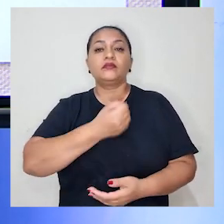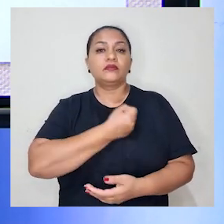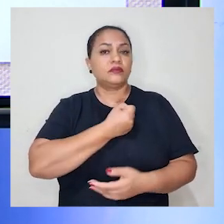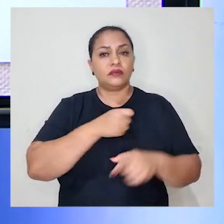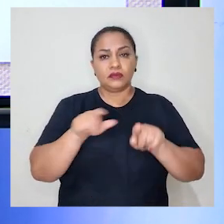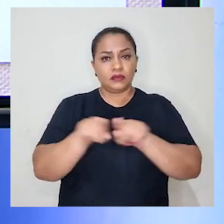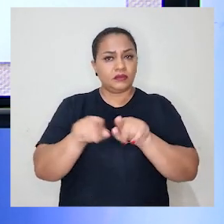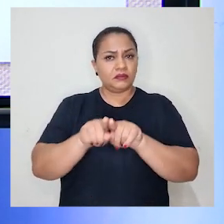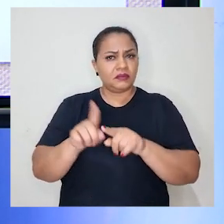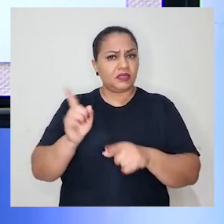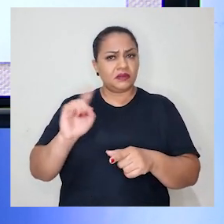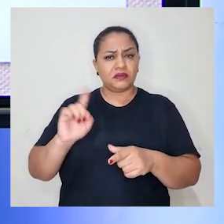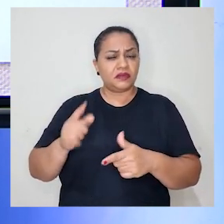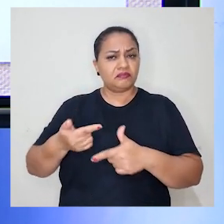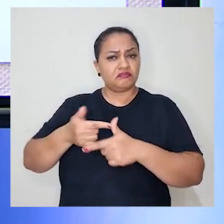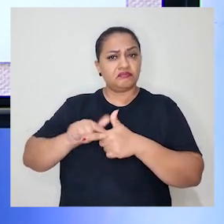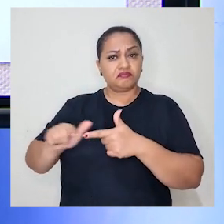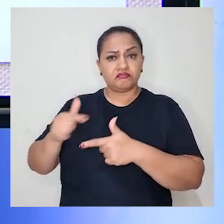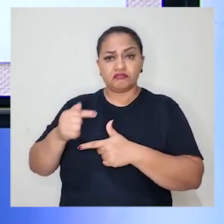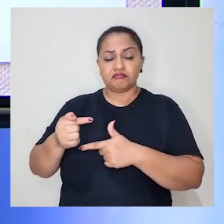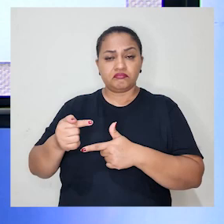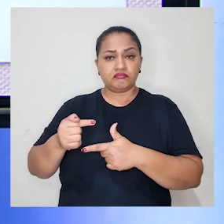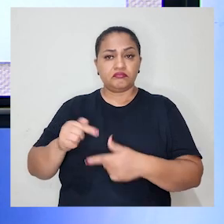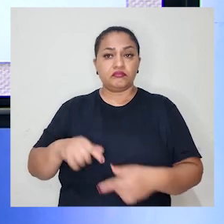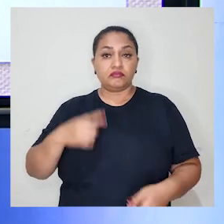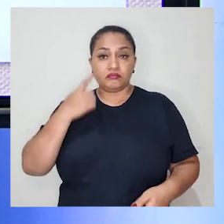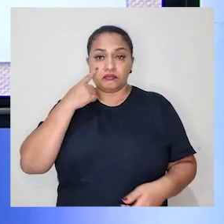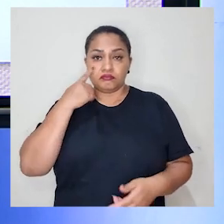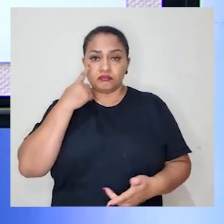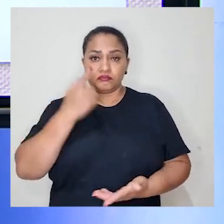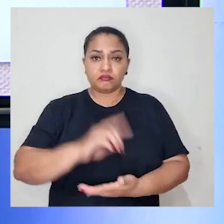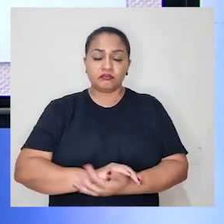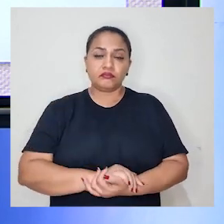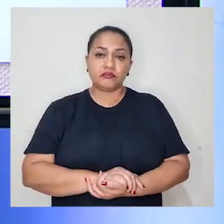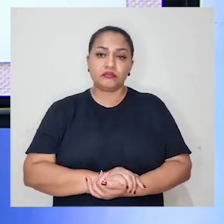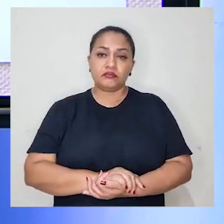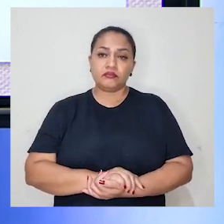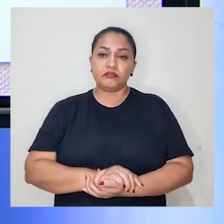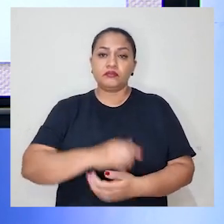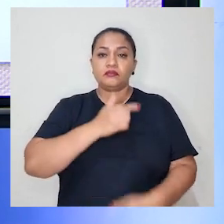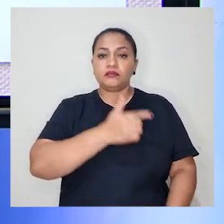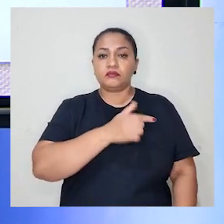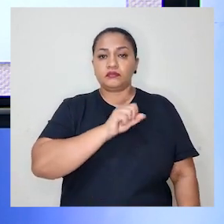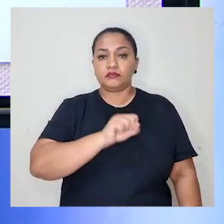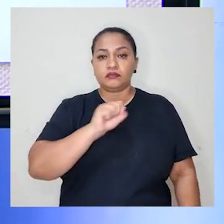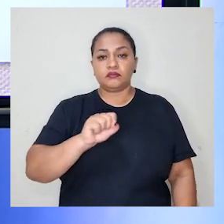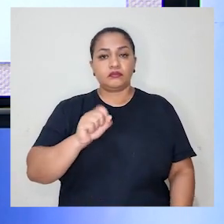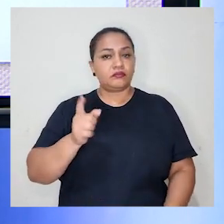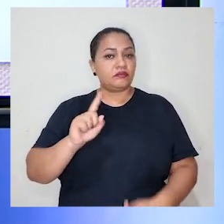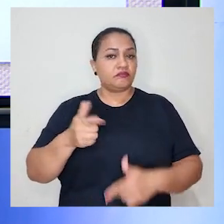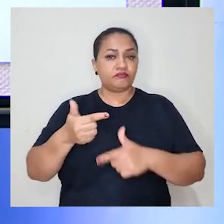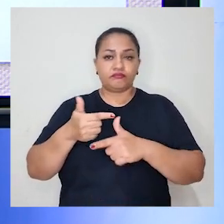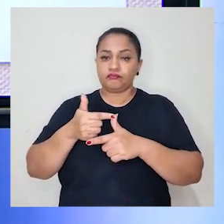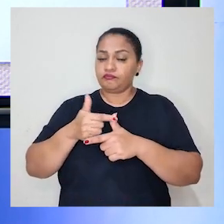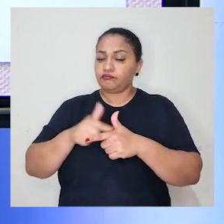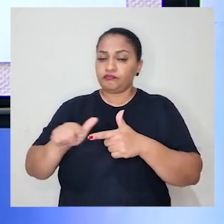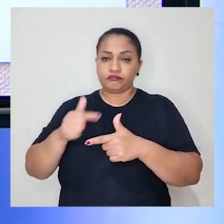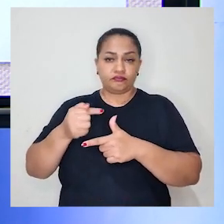aquele número também não vai ser divisível por 7. Olha só. 288 não é divisível por